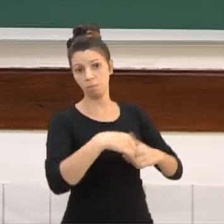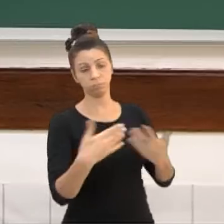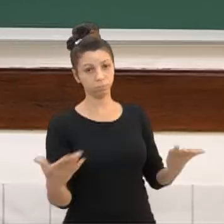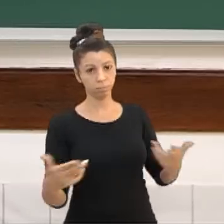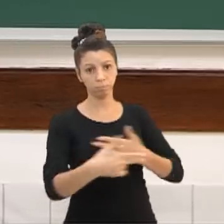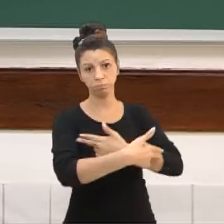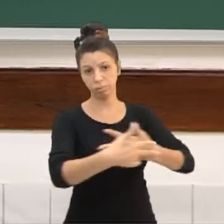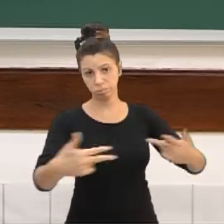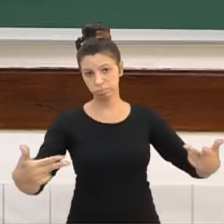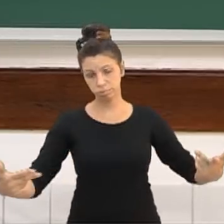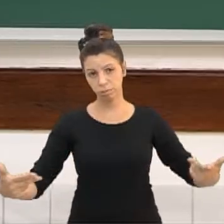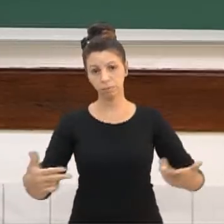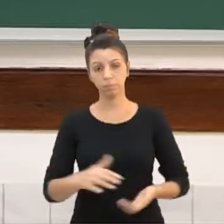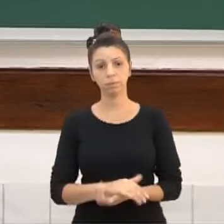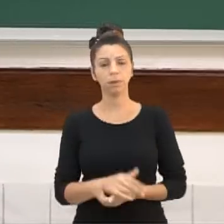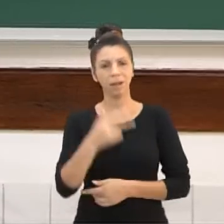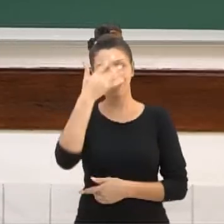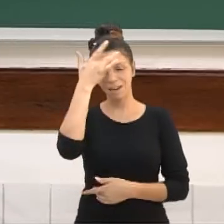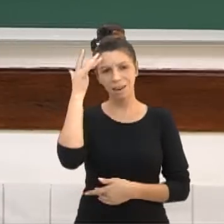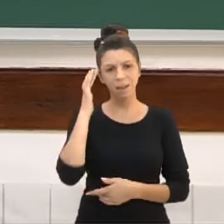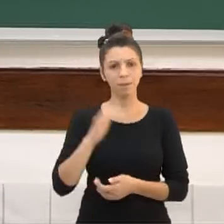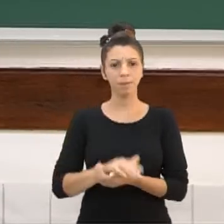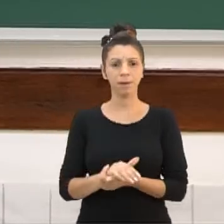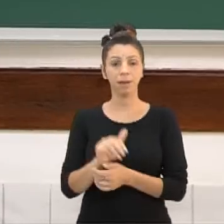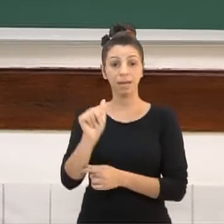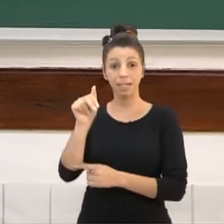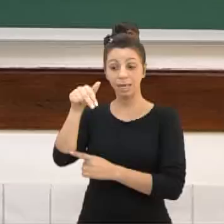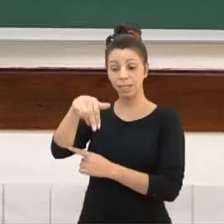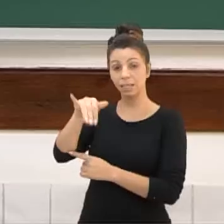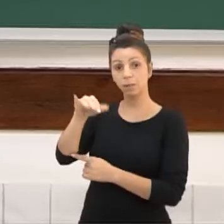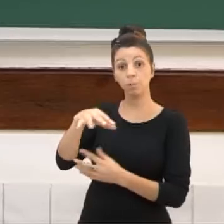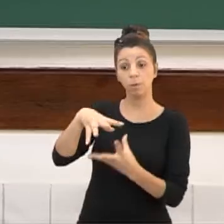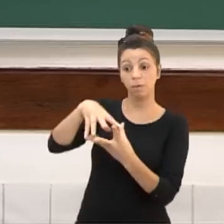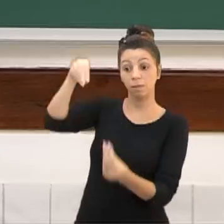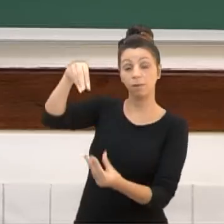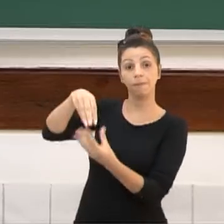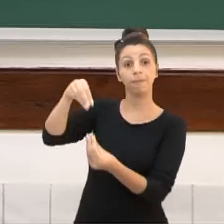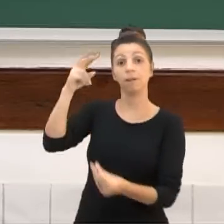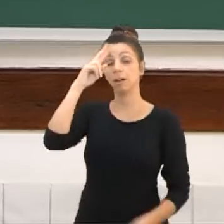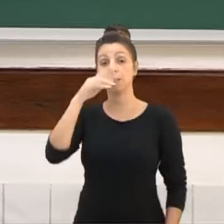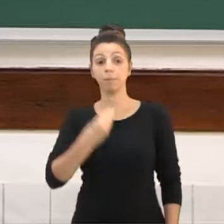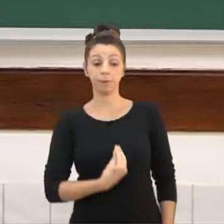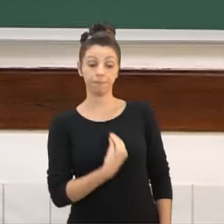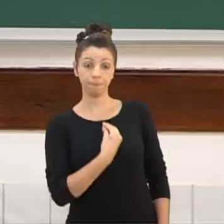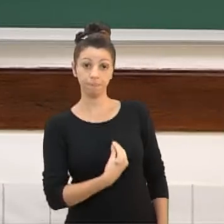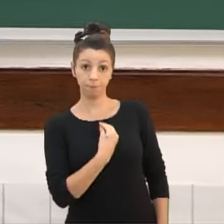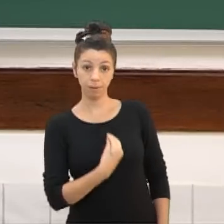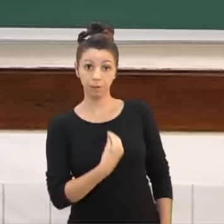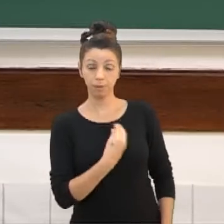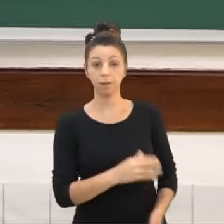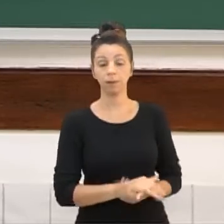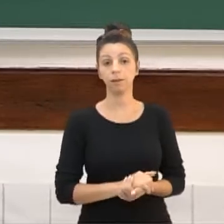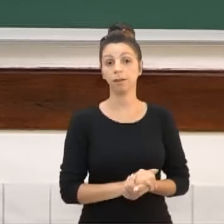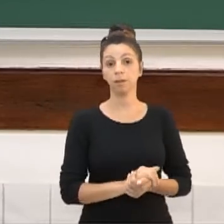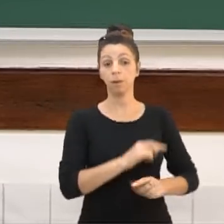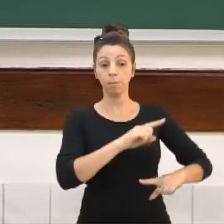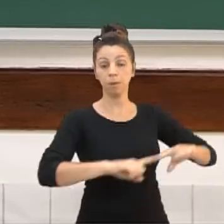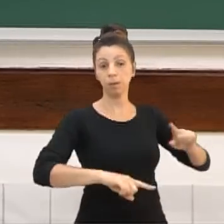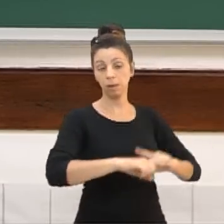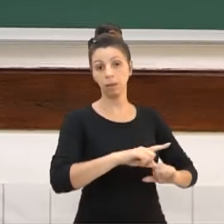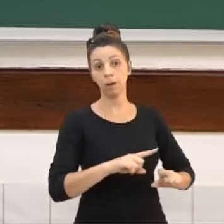coisa inanimada, né? Lembra que ânimo vem de alma, né? Lembra vida. Então, um objeto inanimado, quando ele